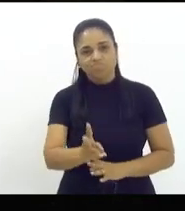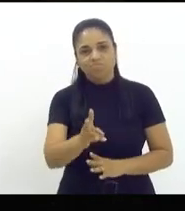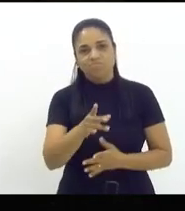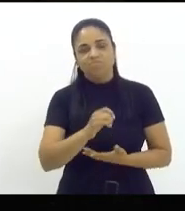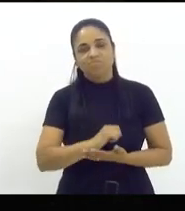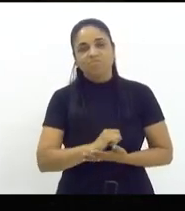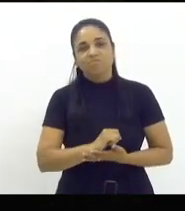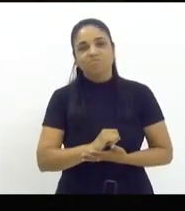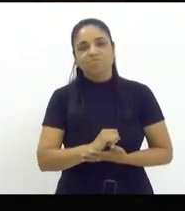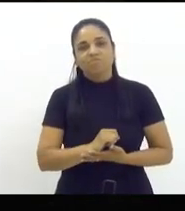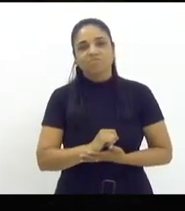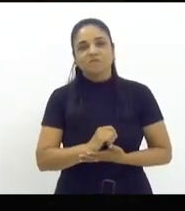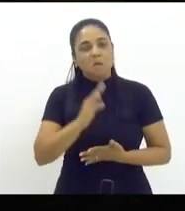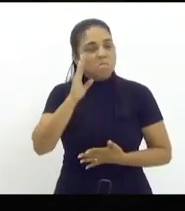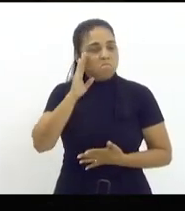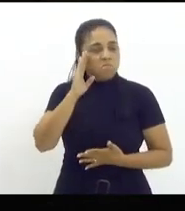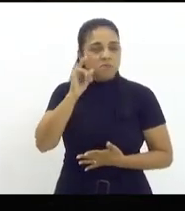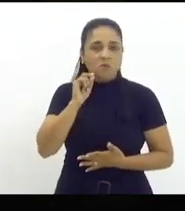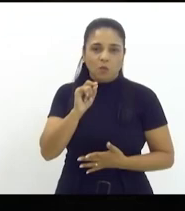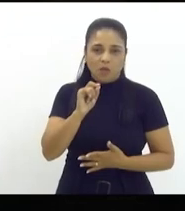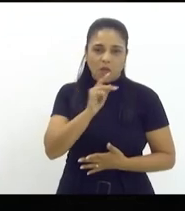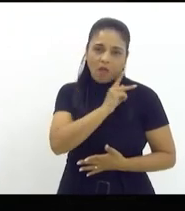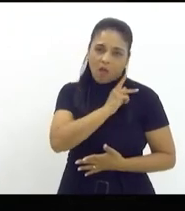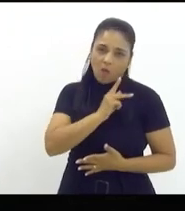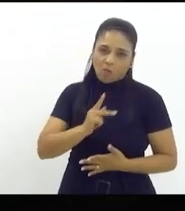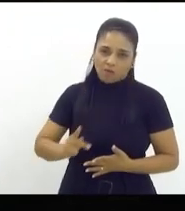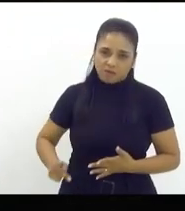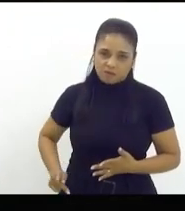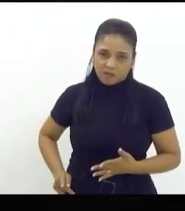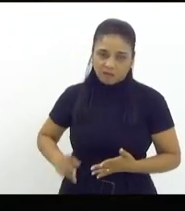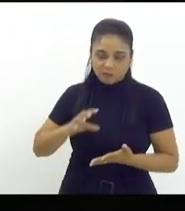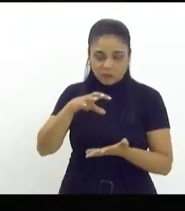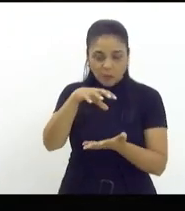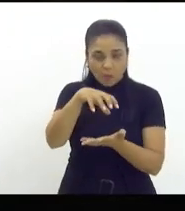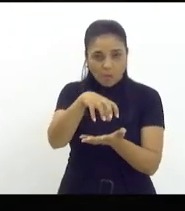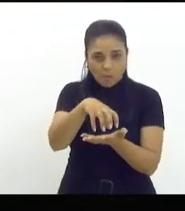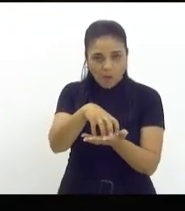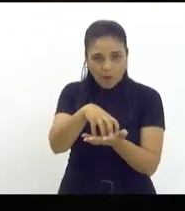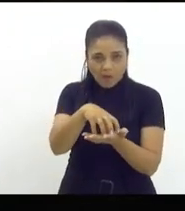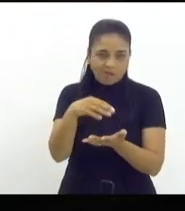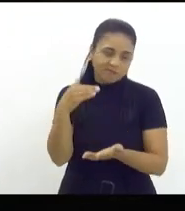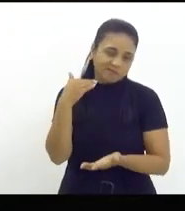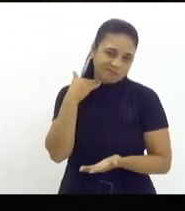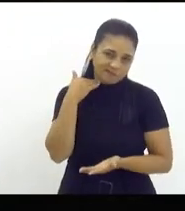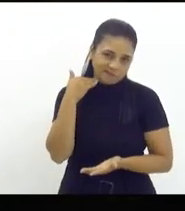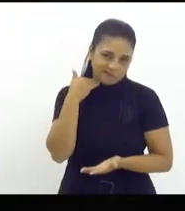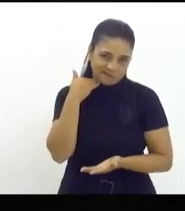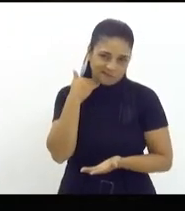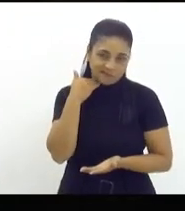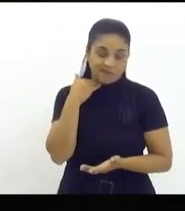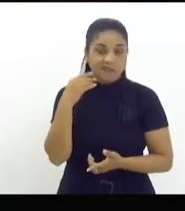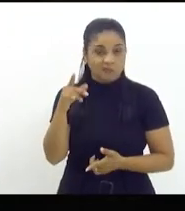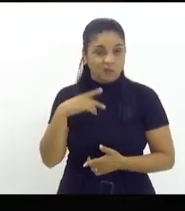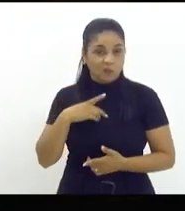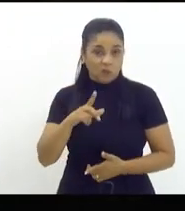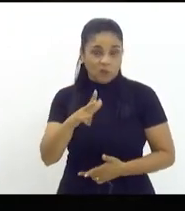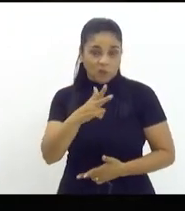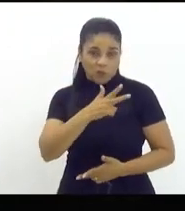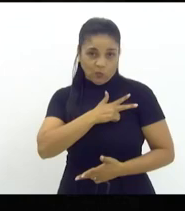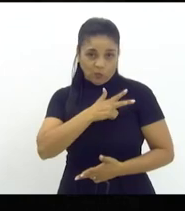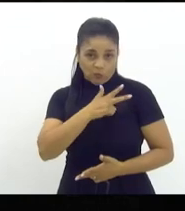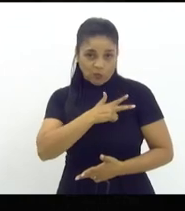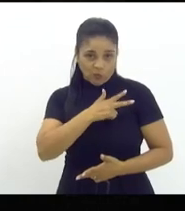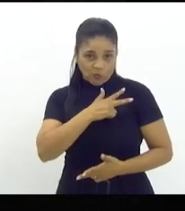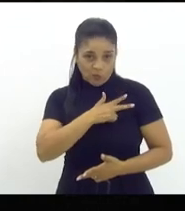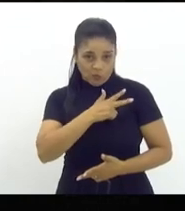em relação Principalmente ao presidente do Banco Central Alega o presidente Lula e